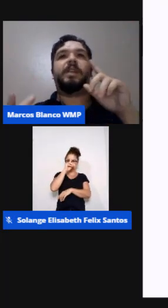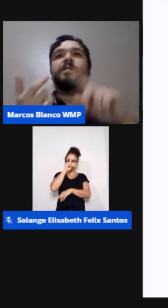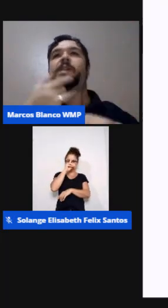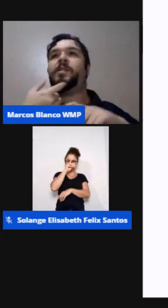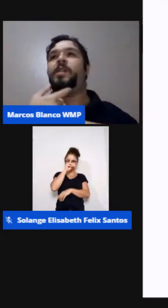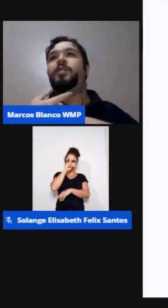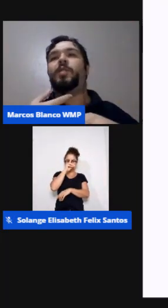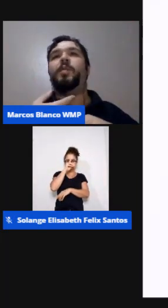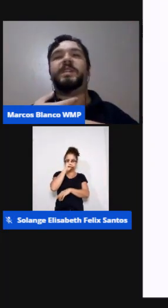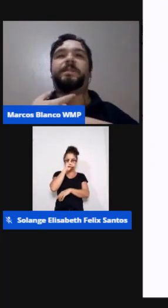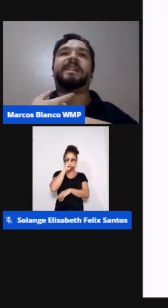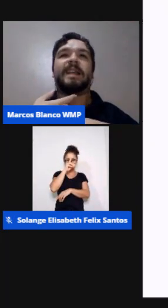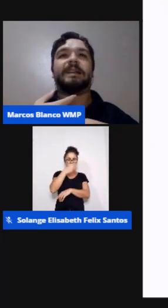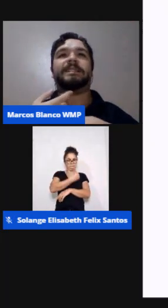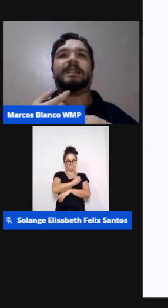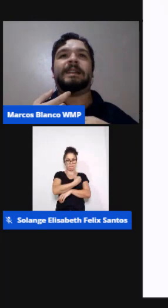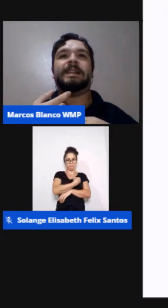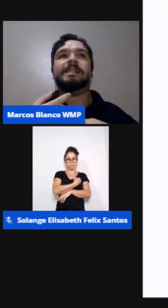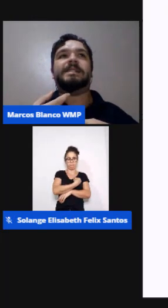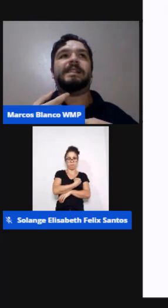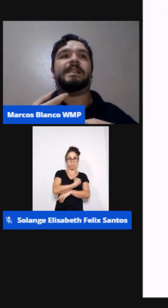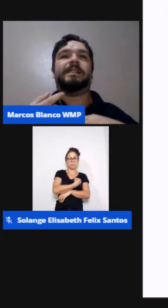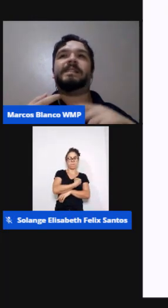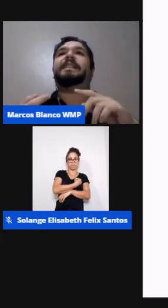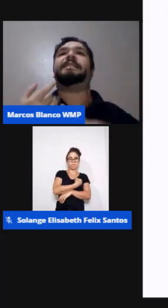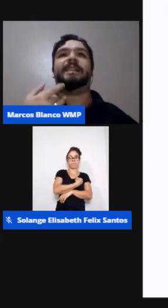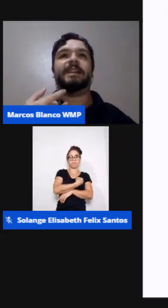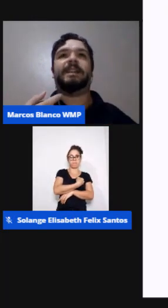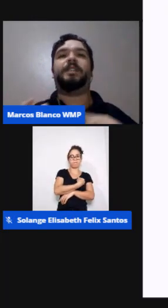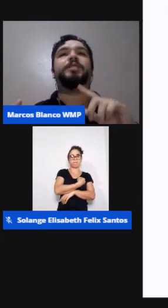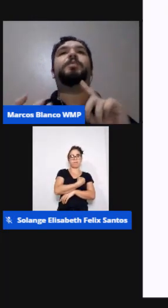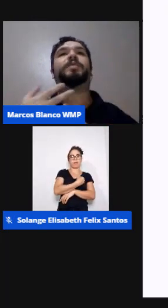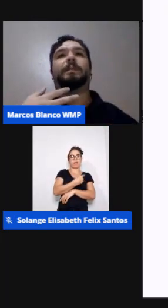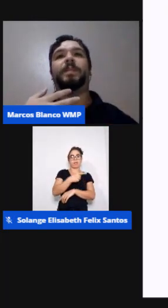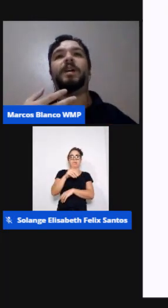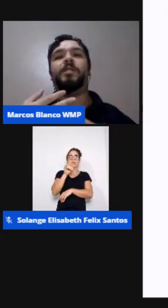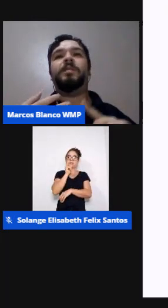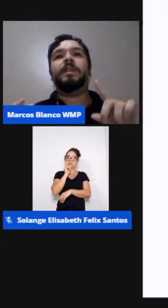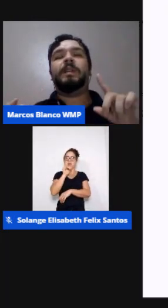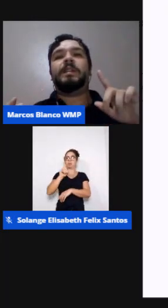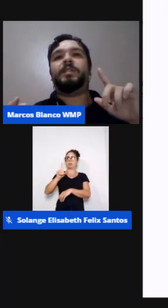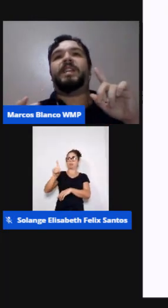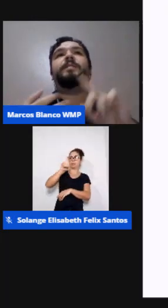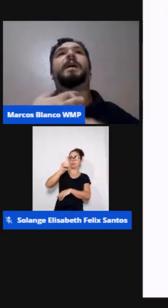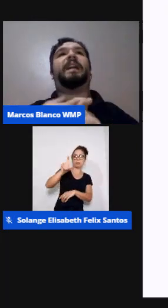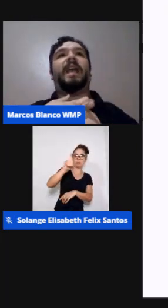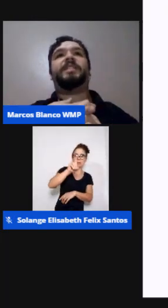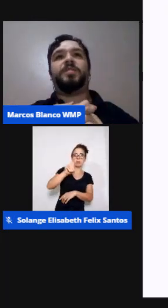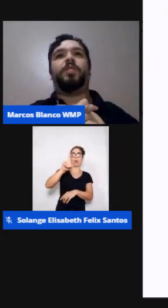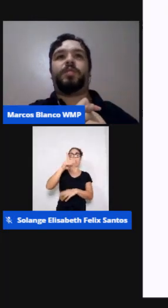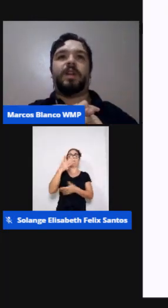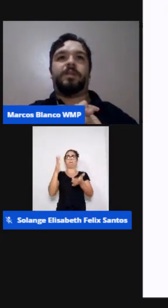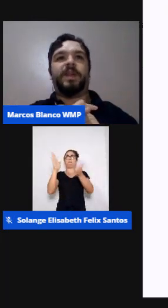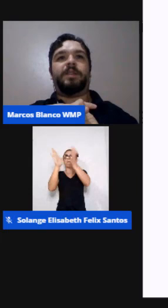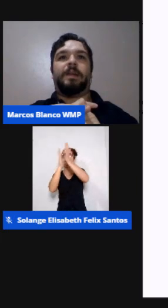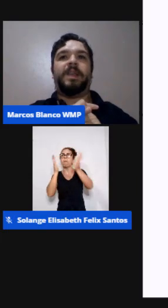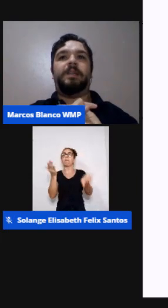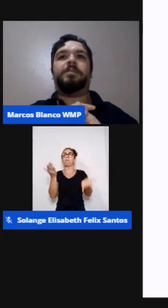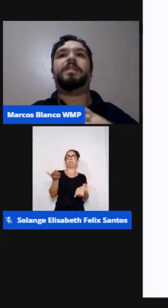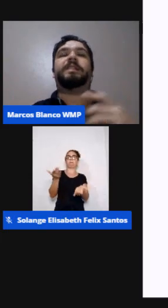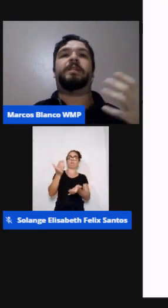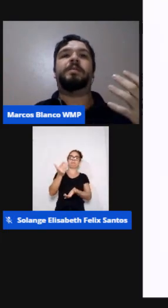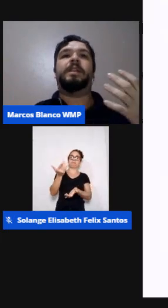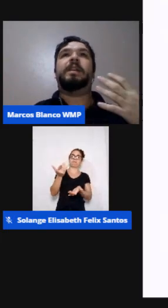pensar que ele não tomou uma sprayzada de inseticida, não tomou um tapão, não teve uma raquete que encontrou ele no